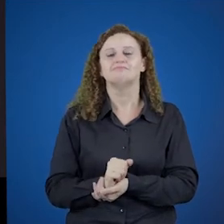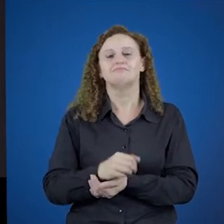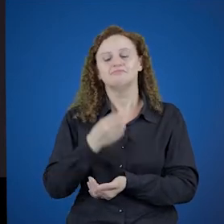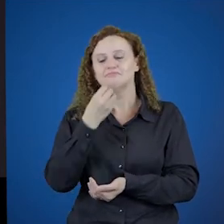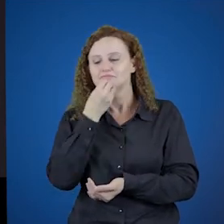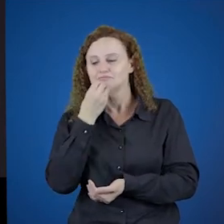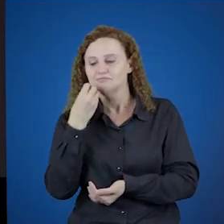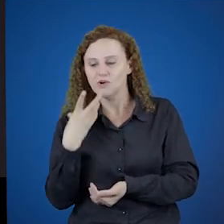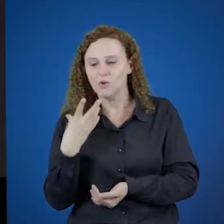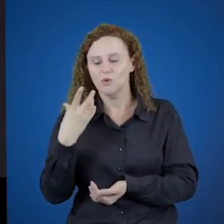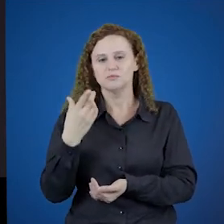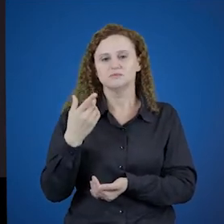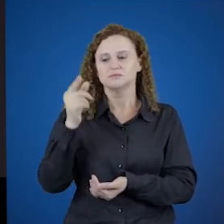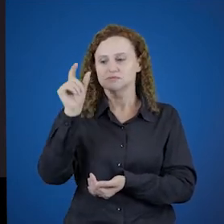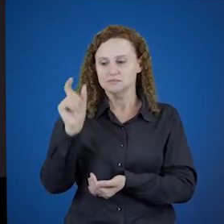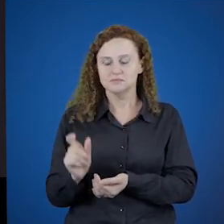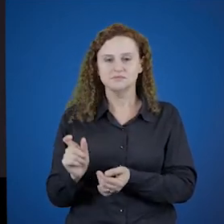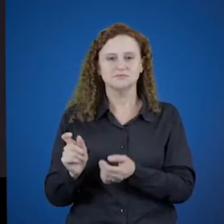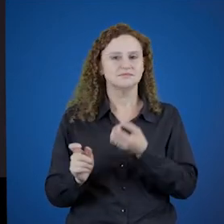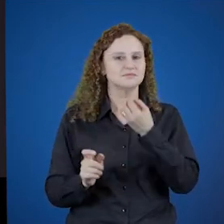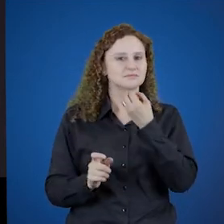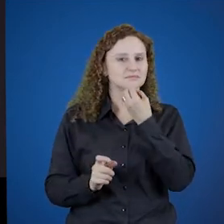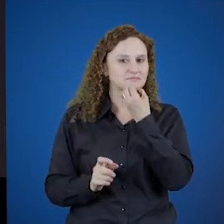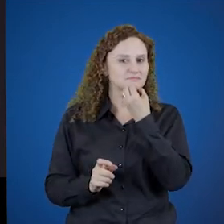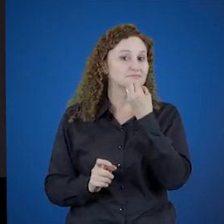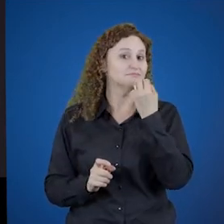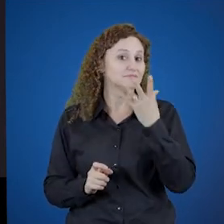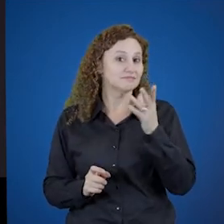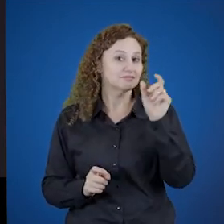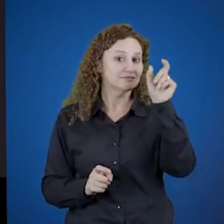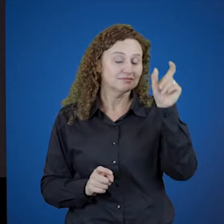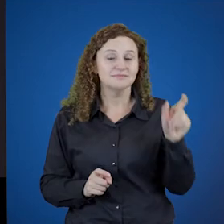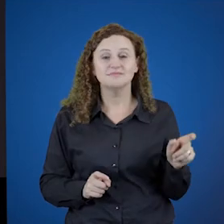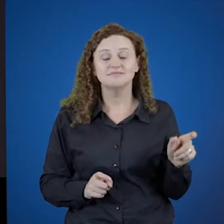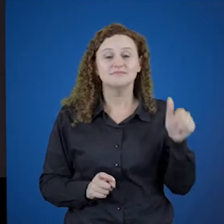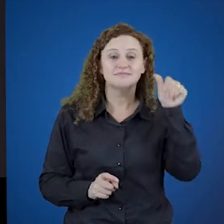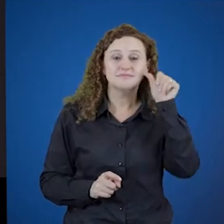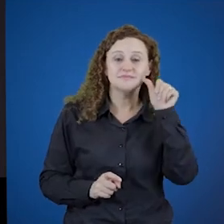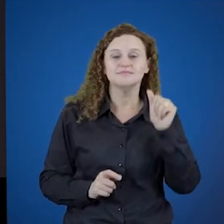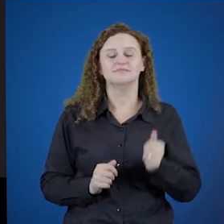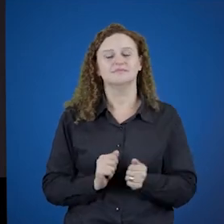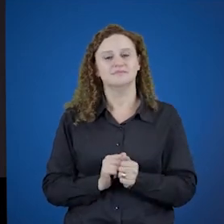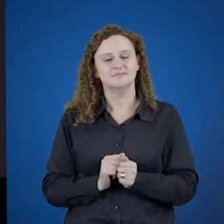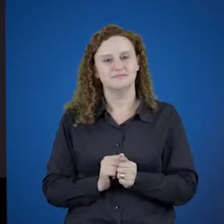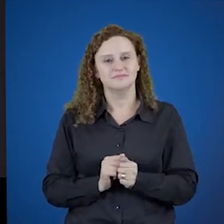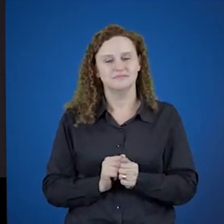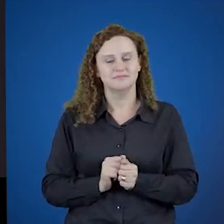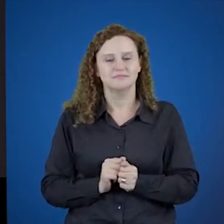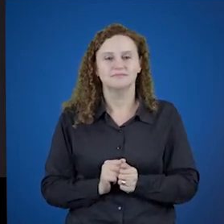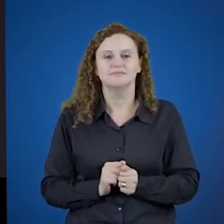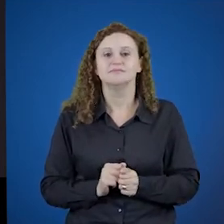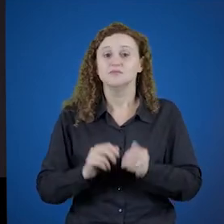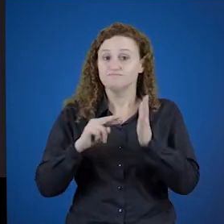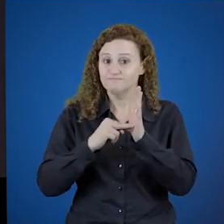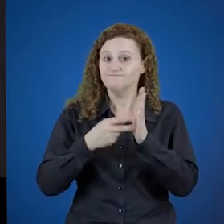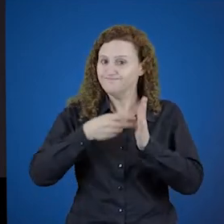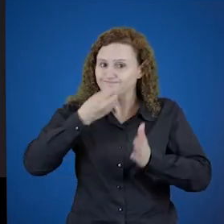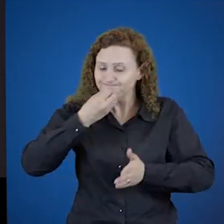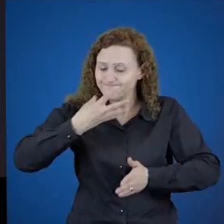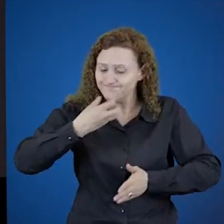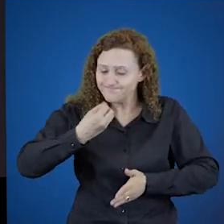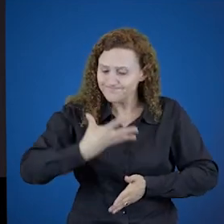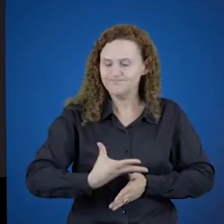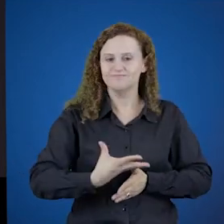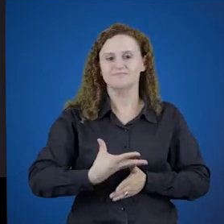Bona bonum é igual a bom significa bom